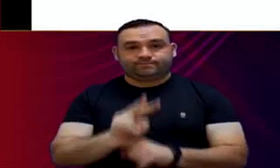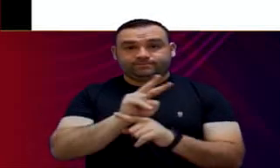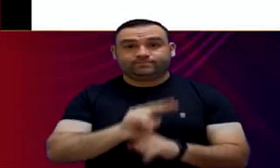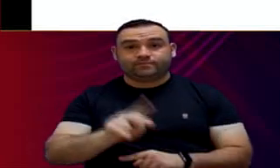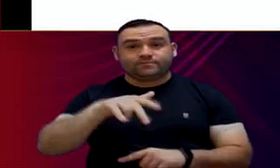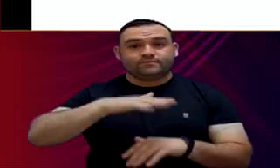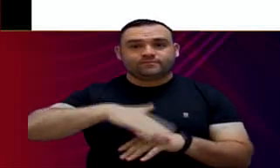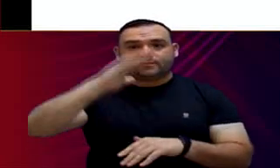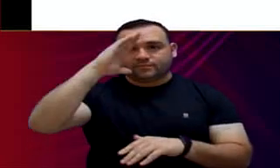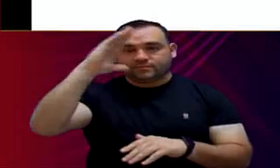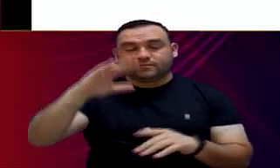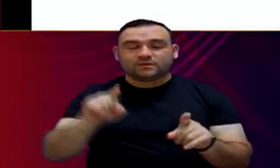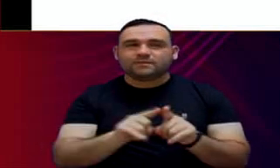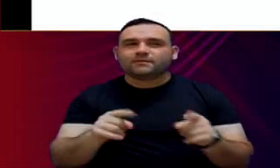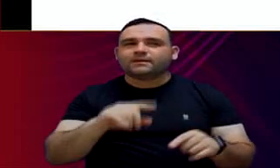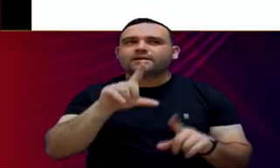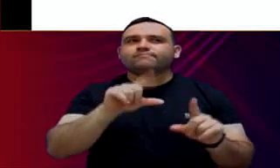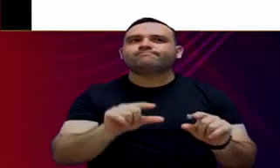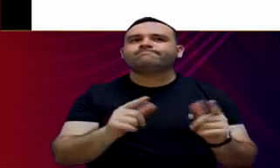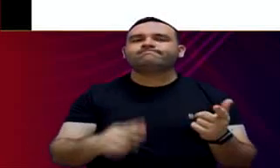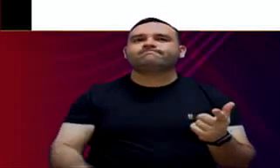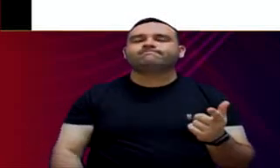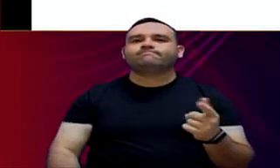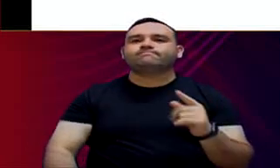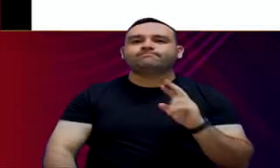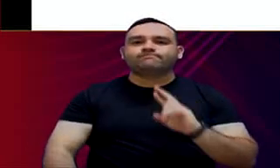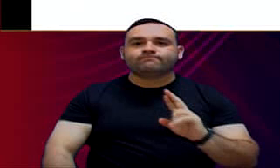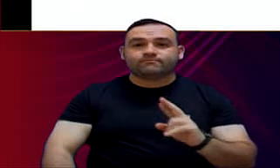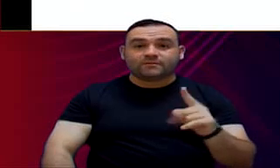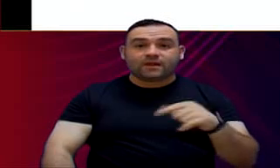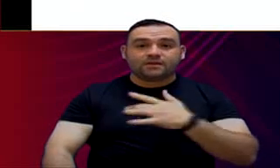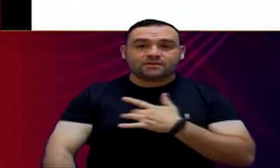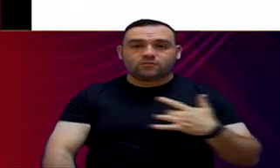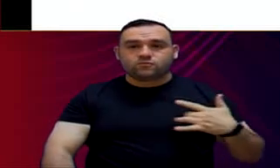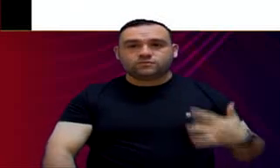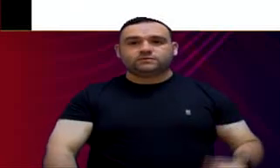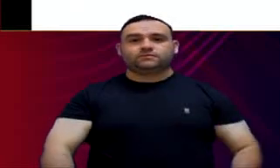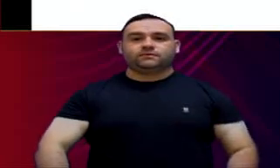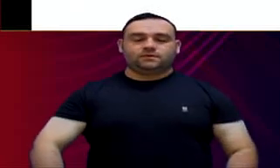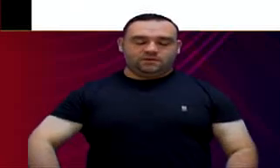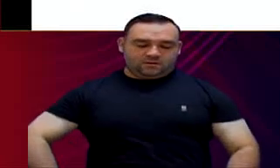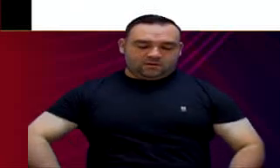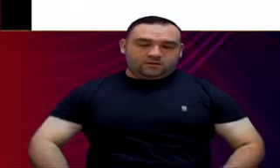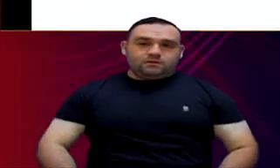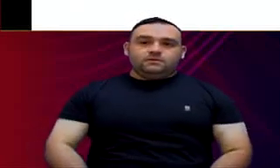foi a mais priorizada e a menos foi a saúde